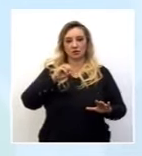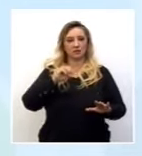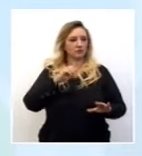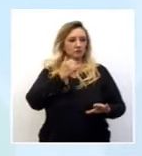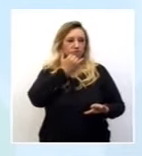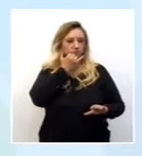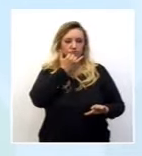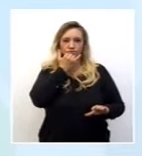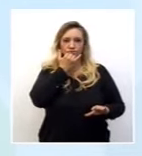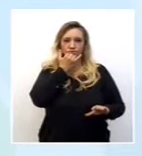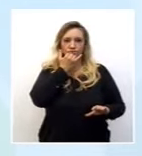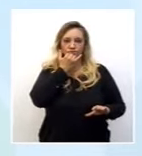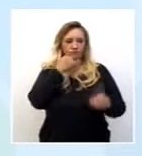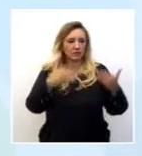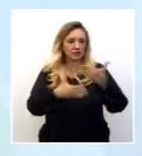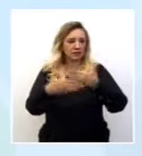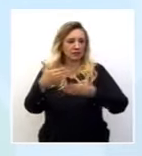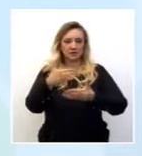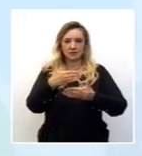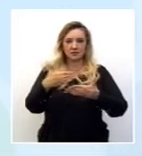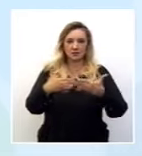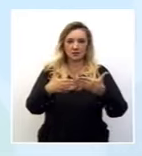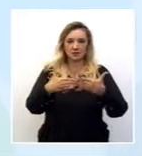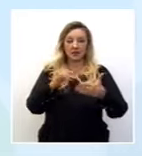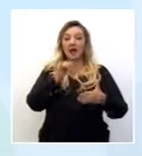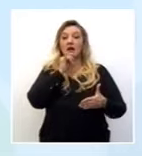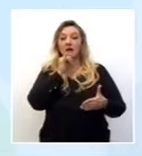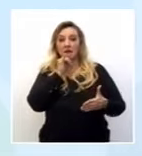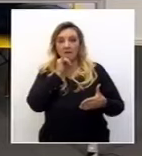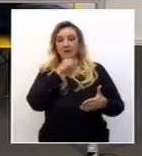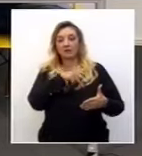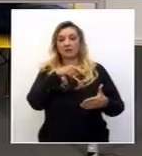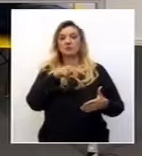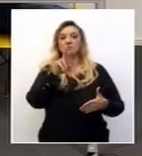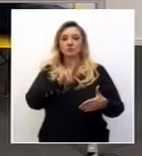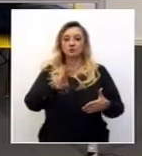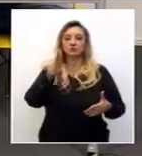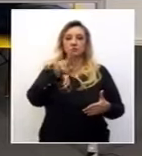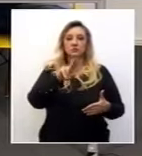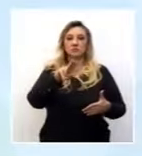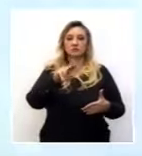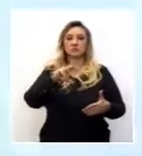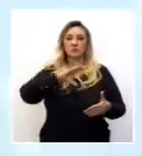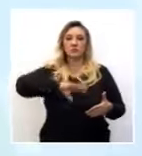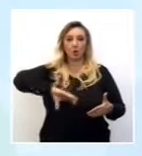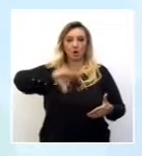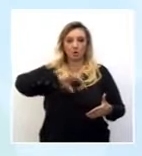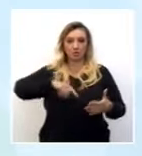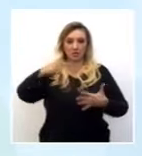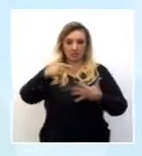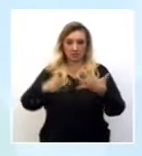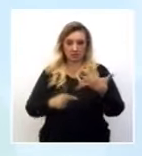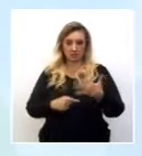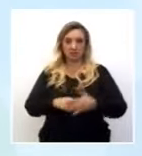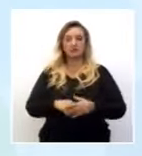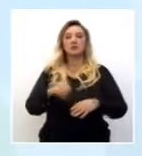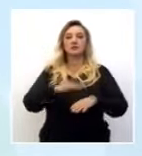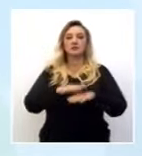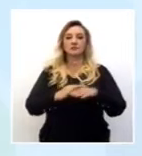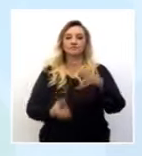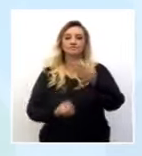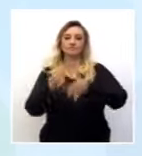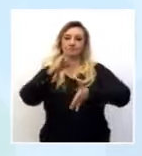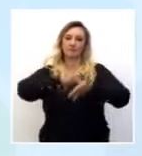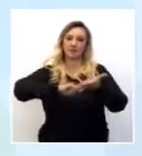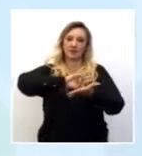perdão, acho que no slide está... Esse é um exemplo, né, É Bruno, um exemplo, que é né? utilizado, De né? língua portuguesa, né? Isso. Produzir textos